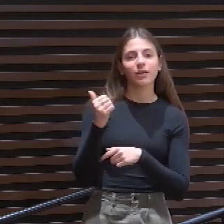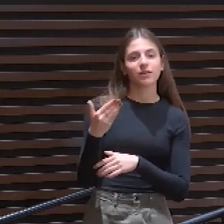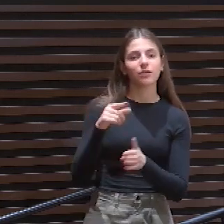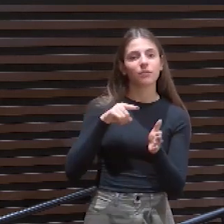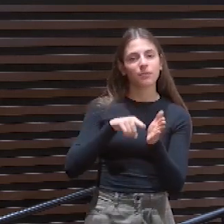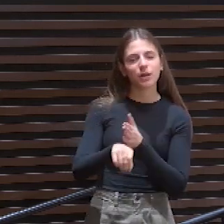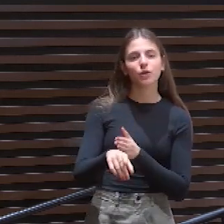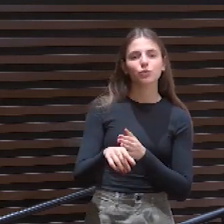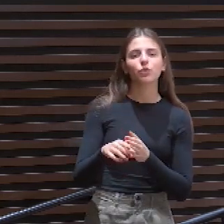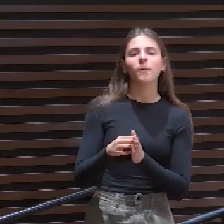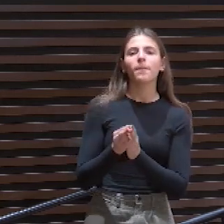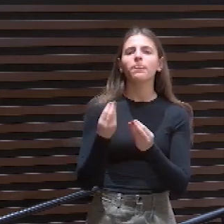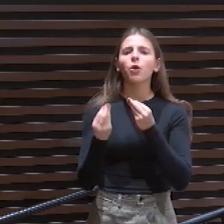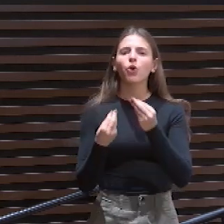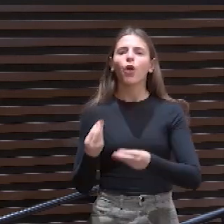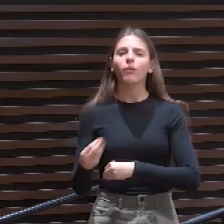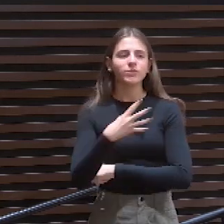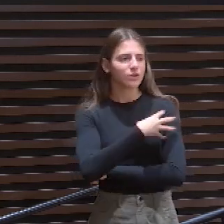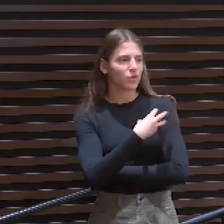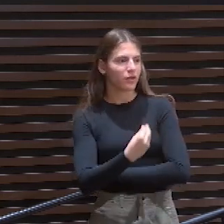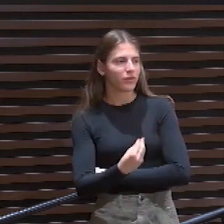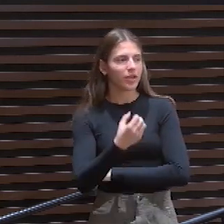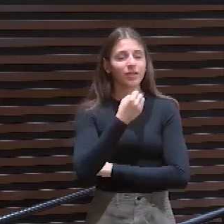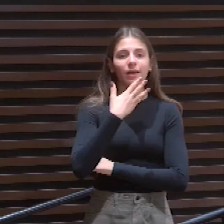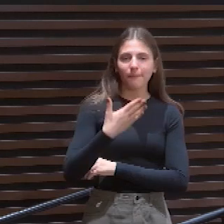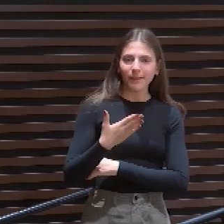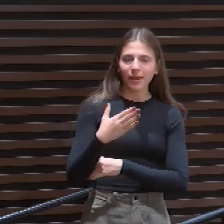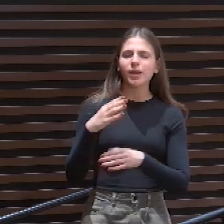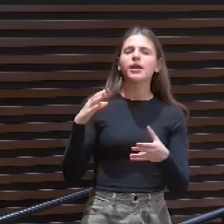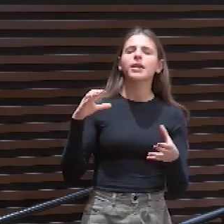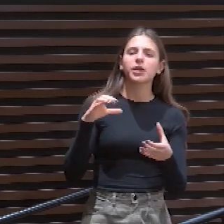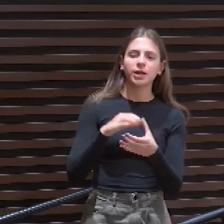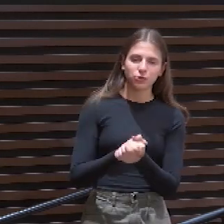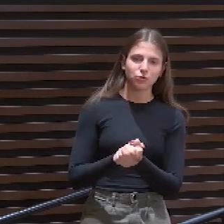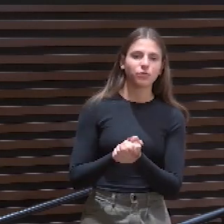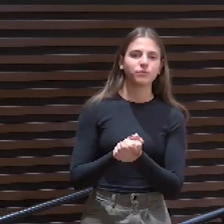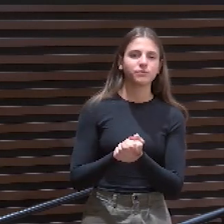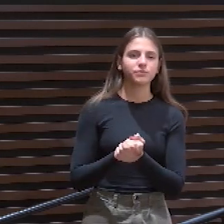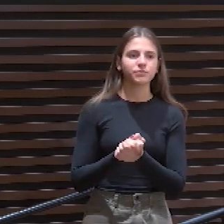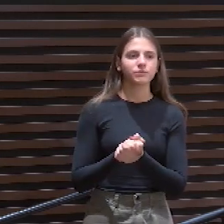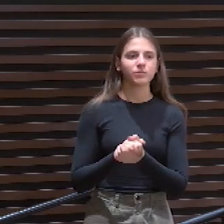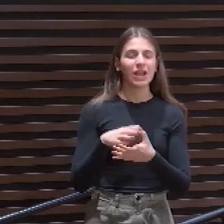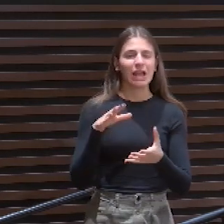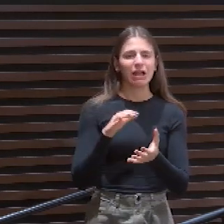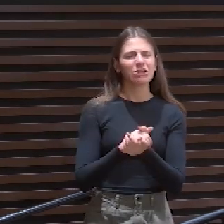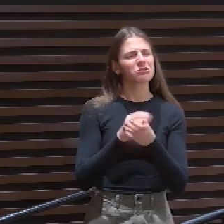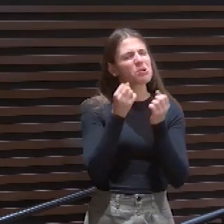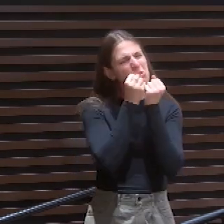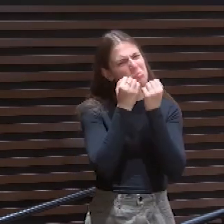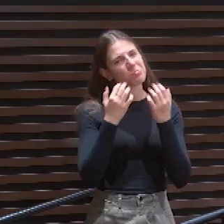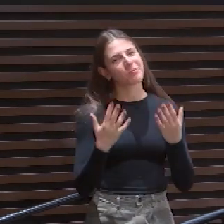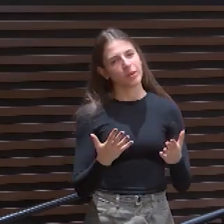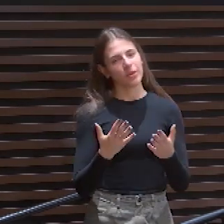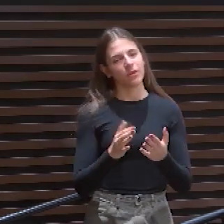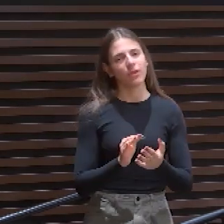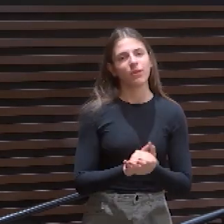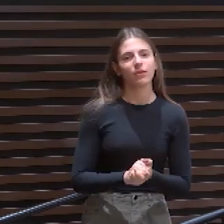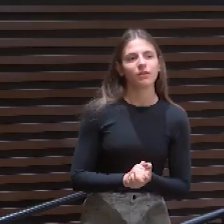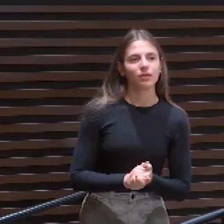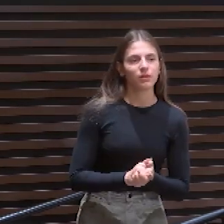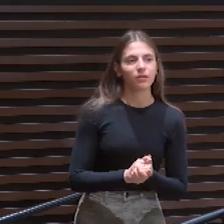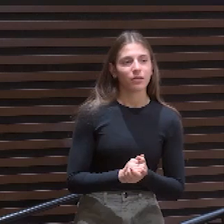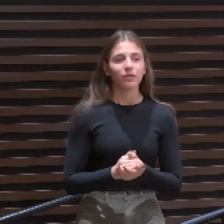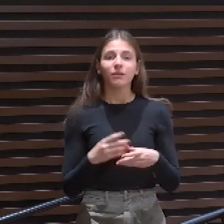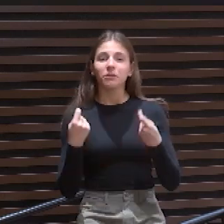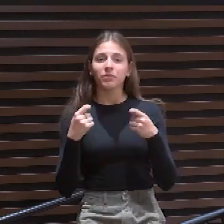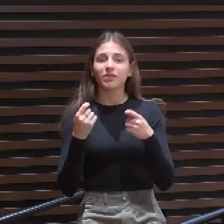Tá bem, minha filha tá ótima. Casou. E casou muito bem, é mesmo? É, você precisa ver.